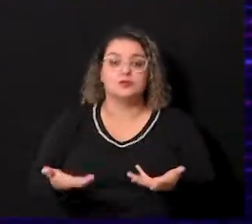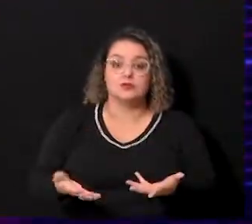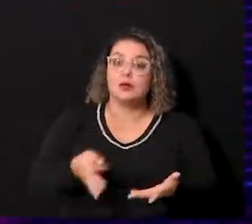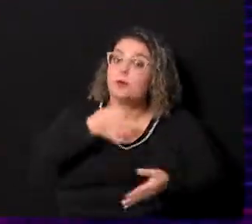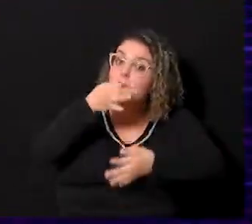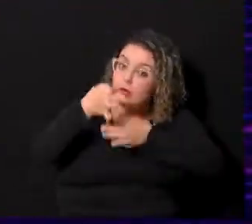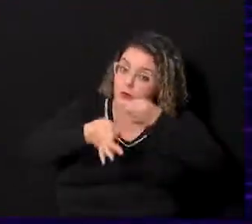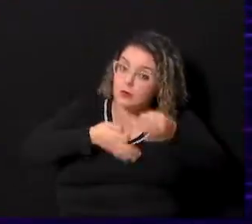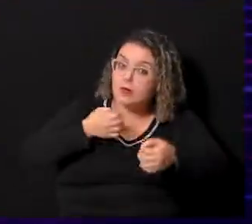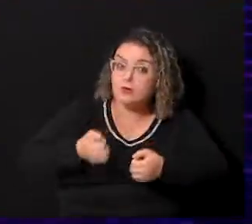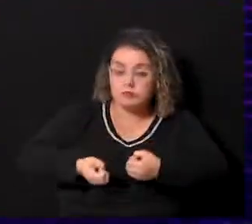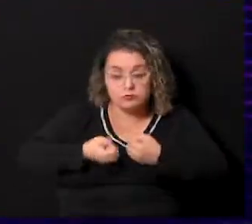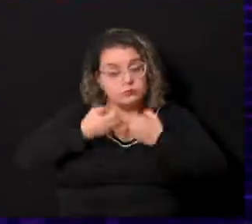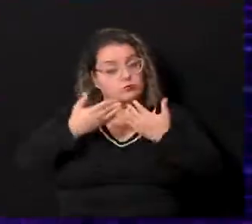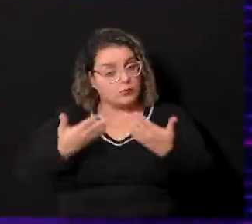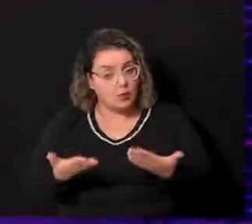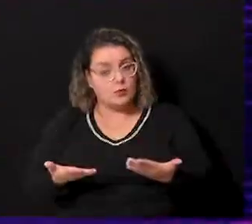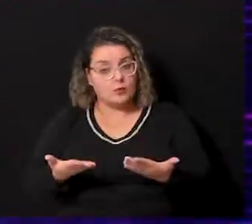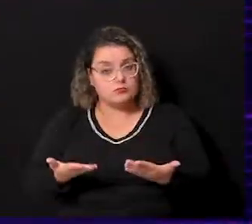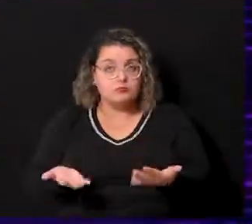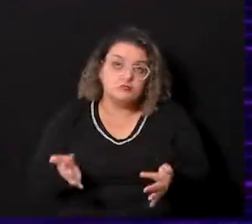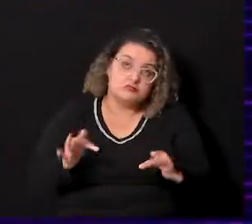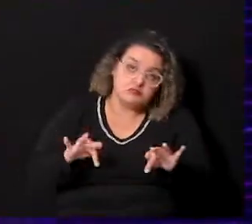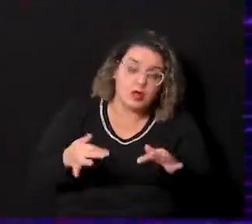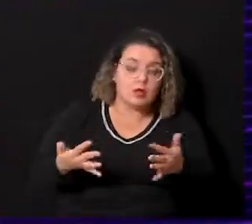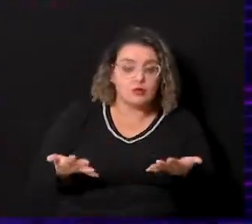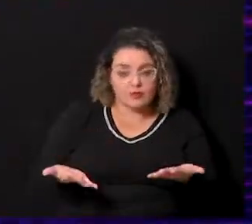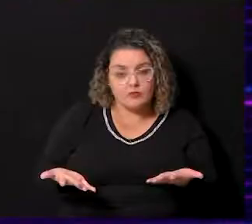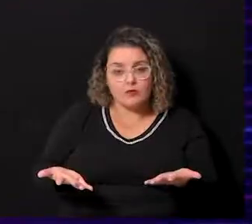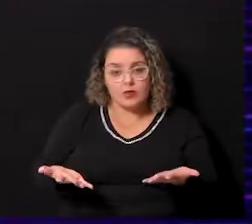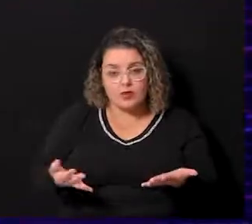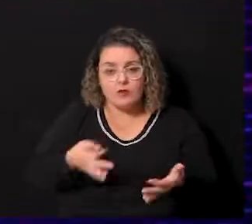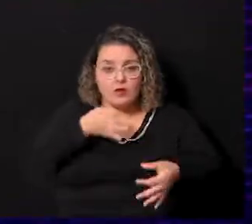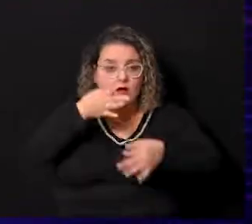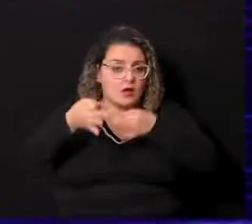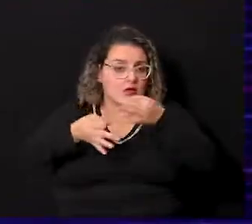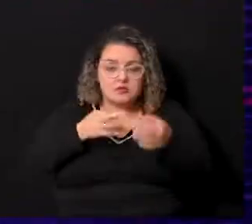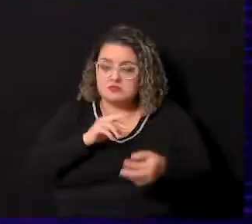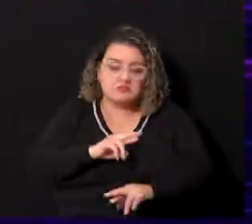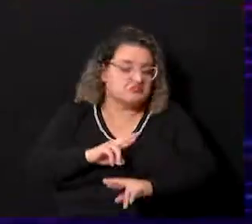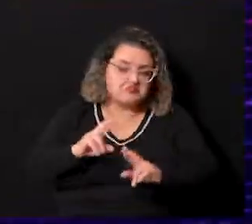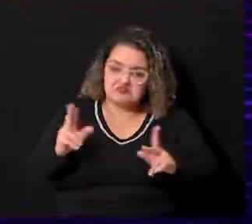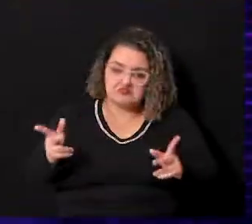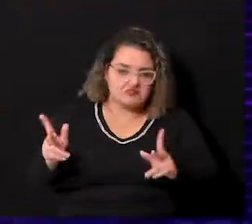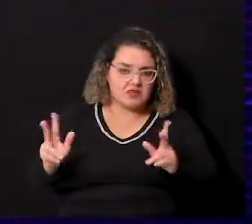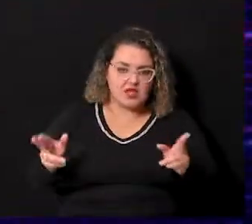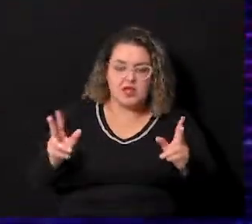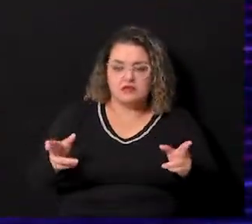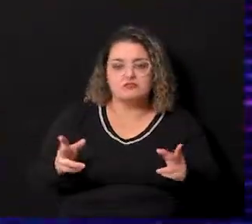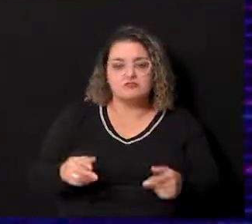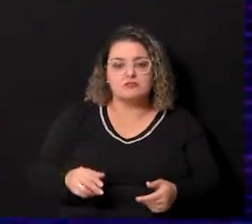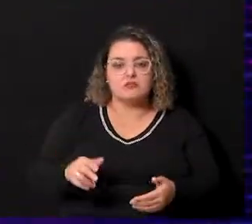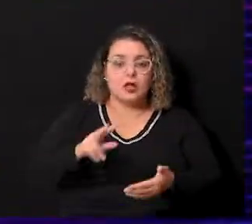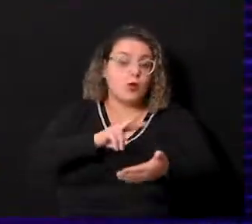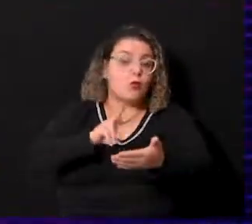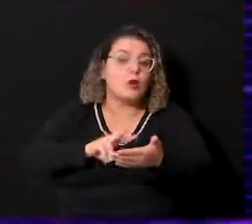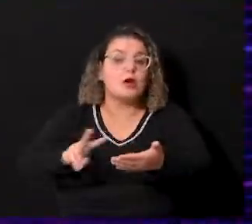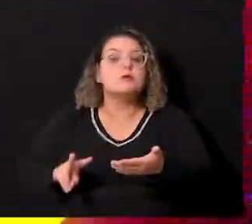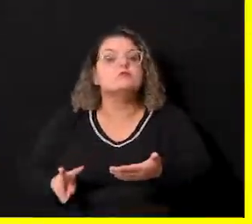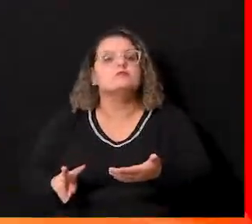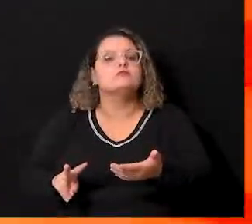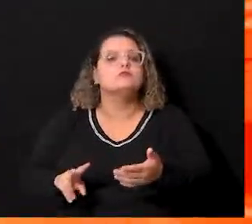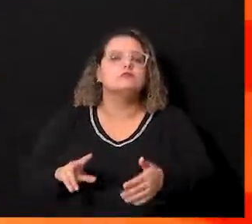então a crítica também está sendo muito boa. E no final das contas, eu acho que em relação à crítica não tem diferença, não. O leitor é